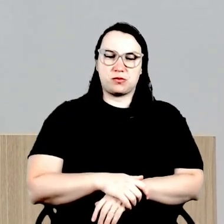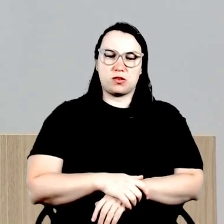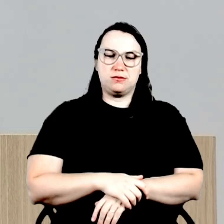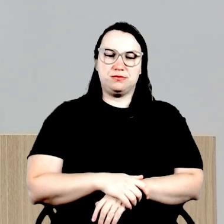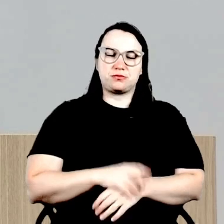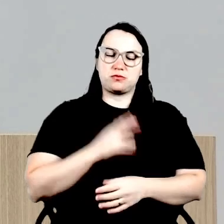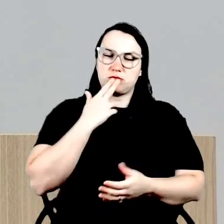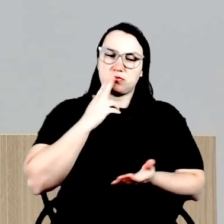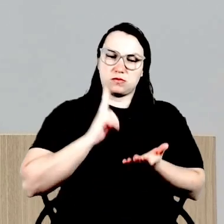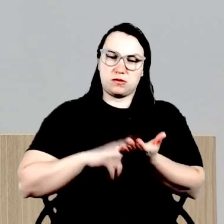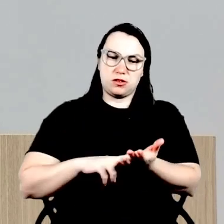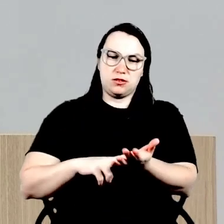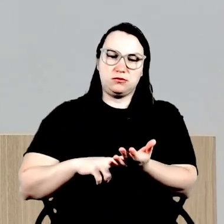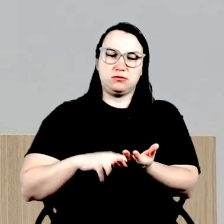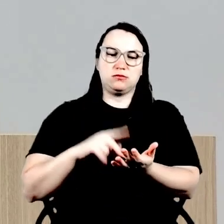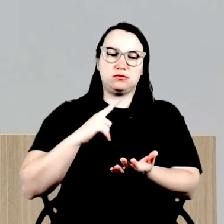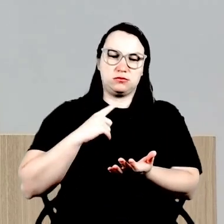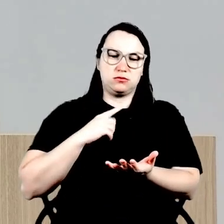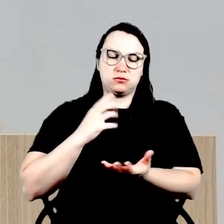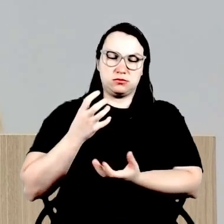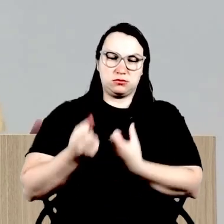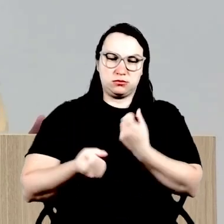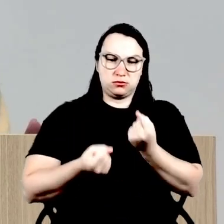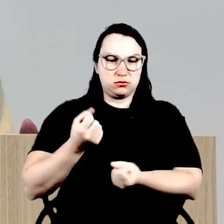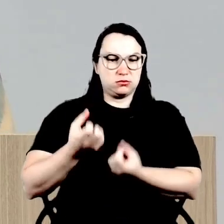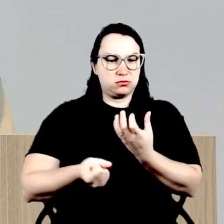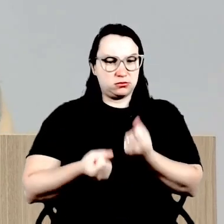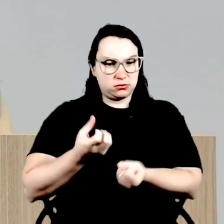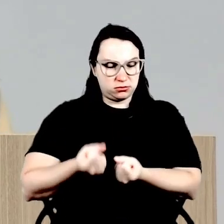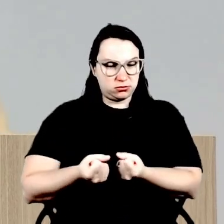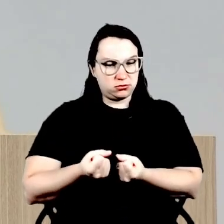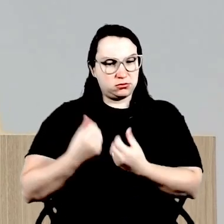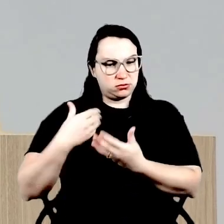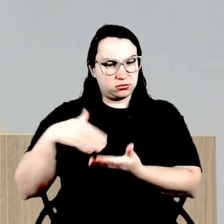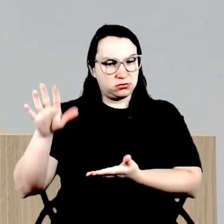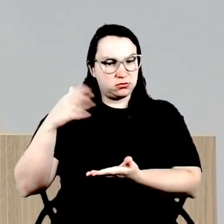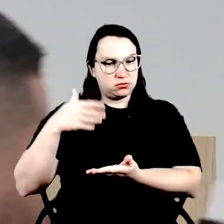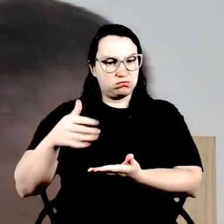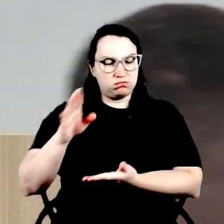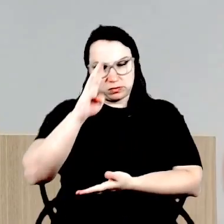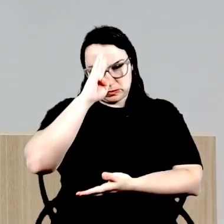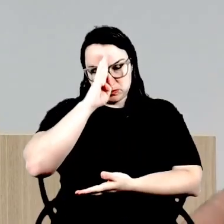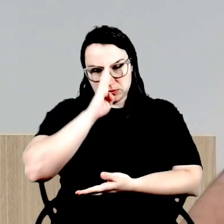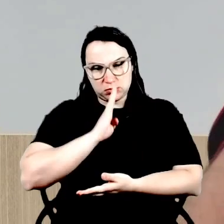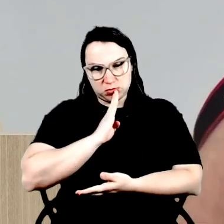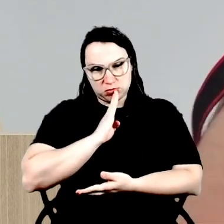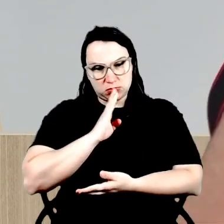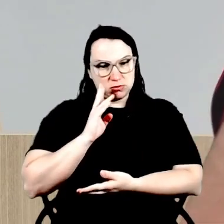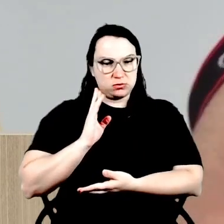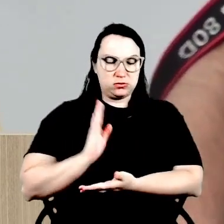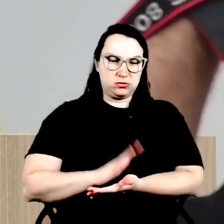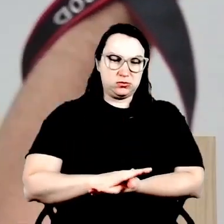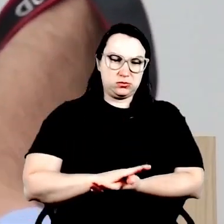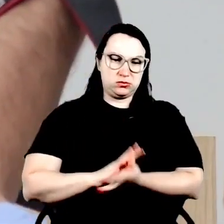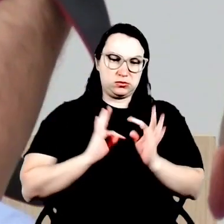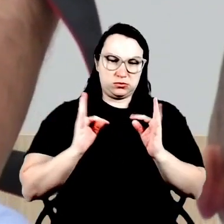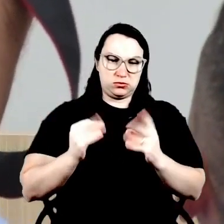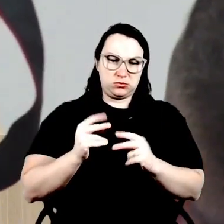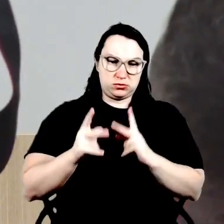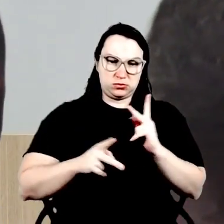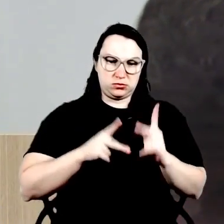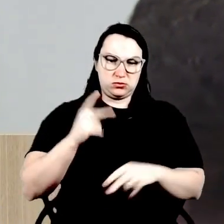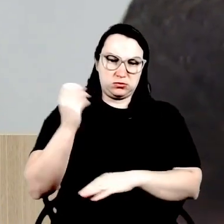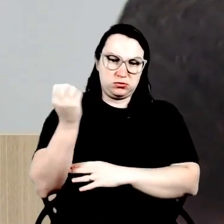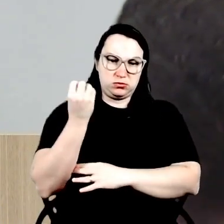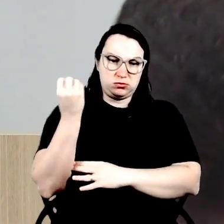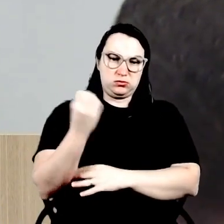eles estão recebendo esses donativos e despachando gratuitamente para toda a população do Rio Grande do